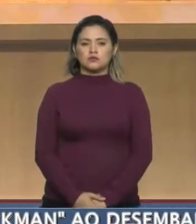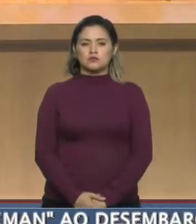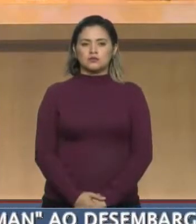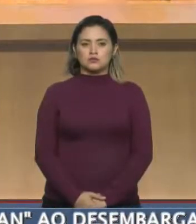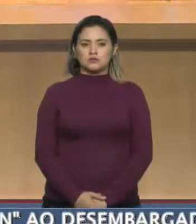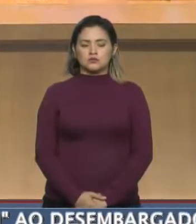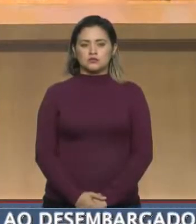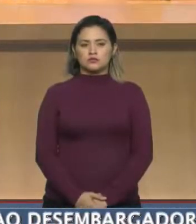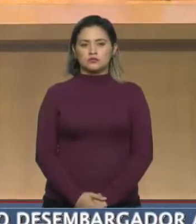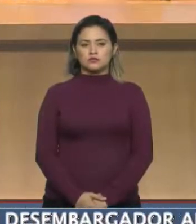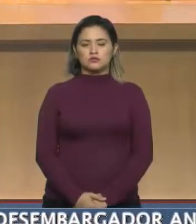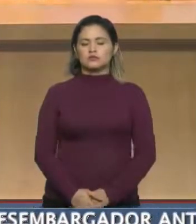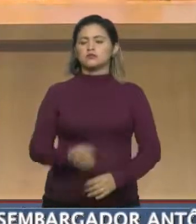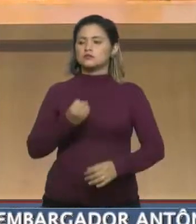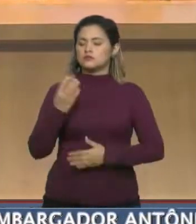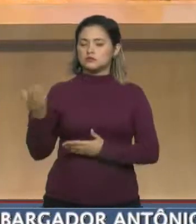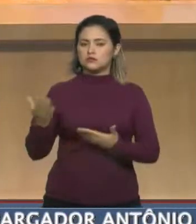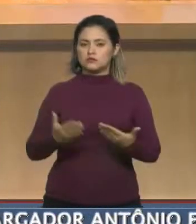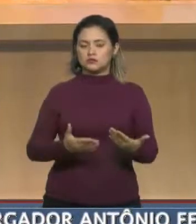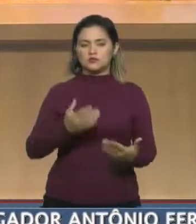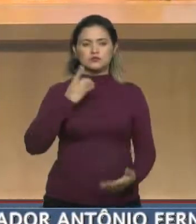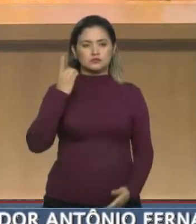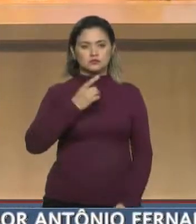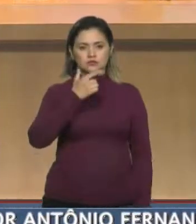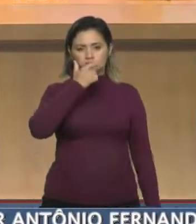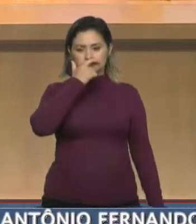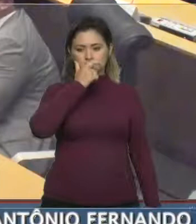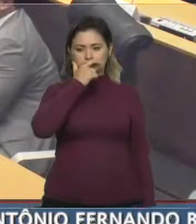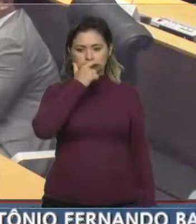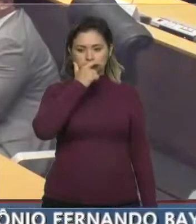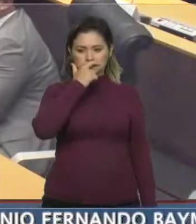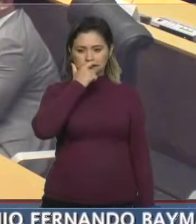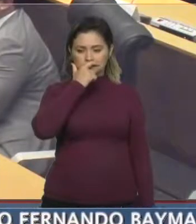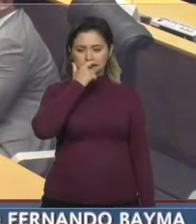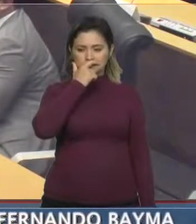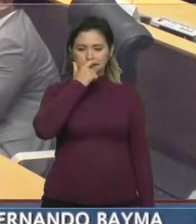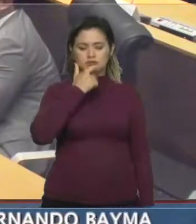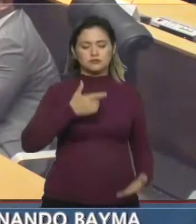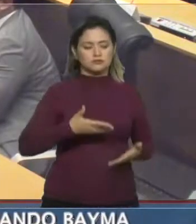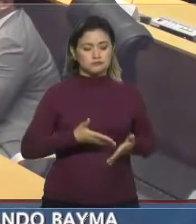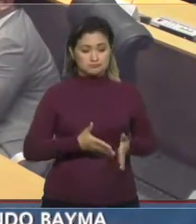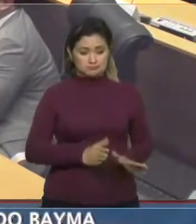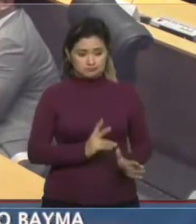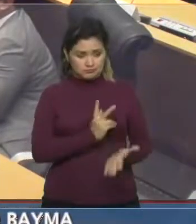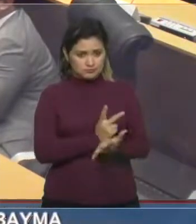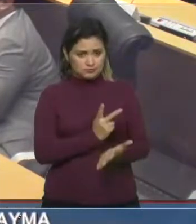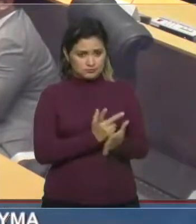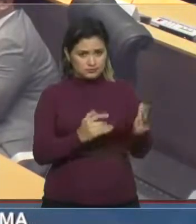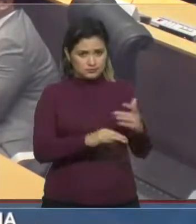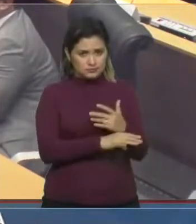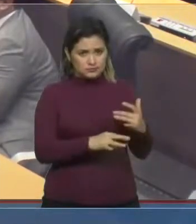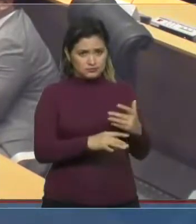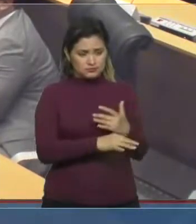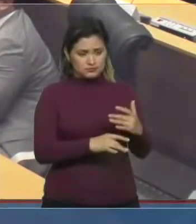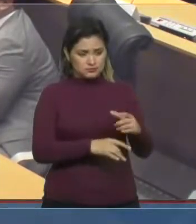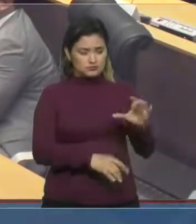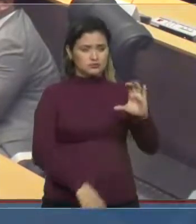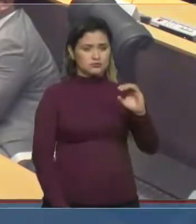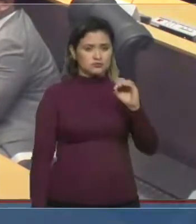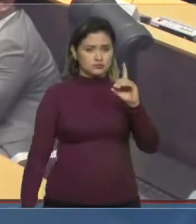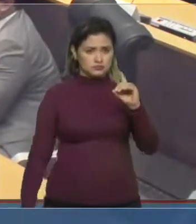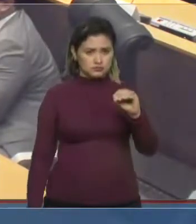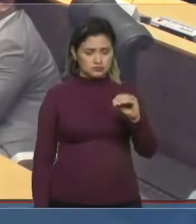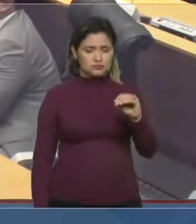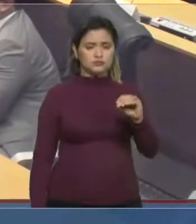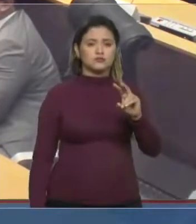Dos deputados César Pires, conterrâneo do homenageado, da Bela Codó,